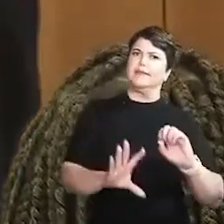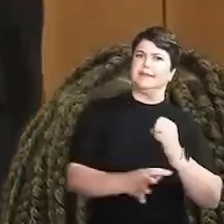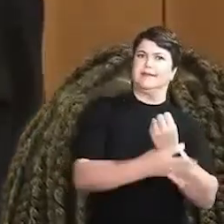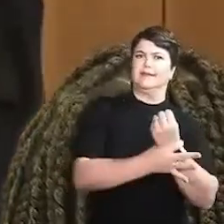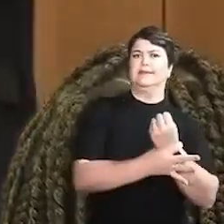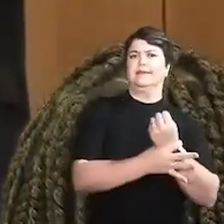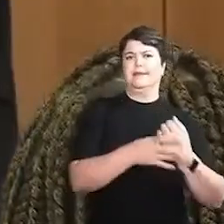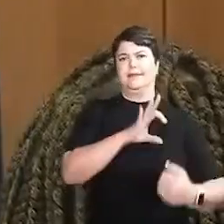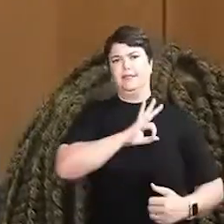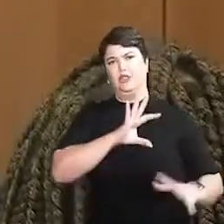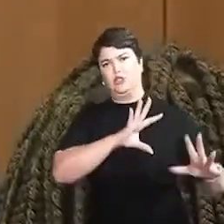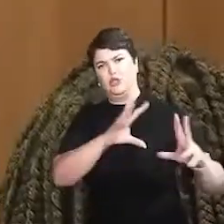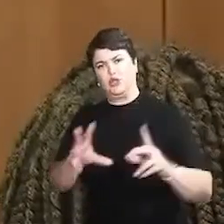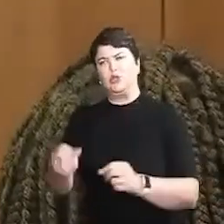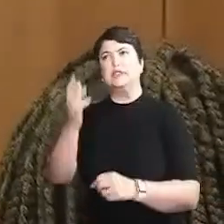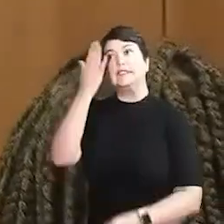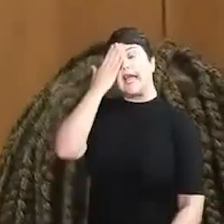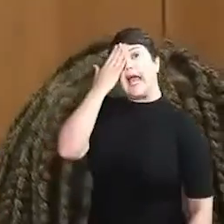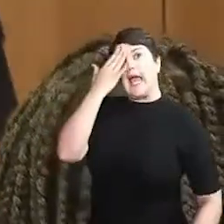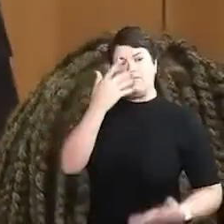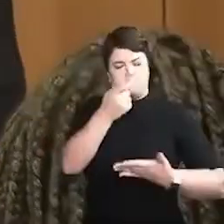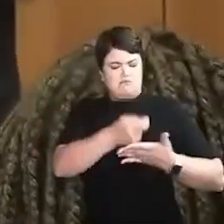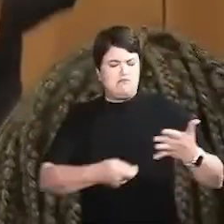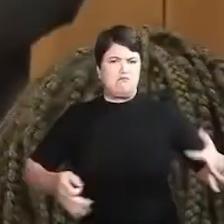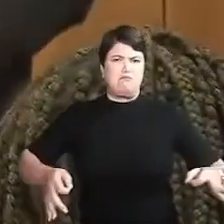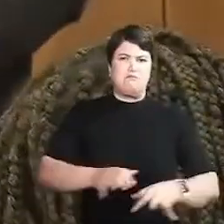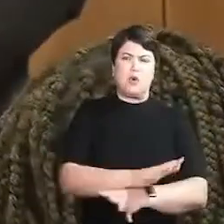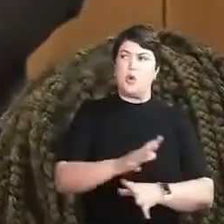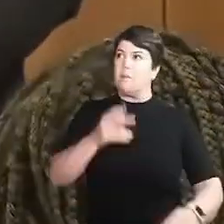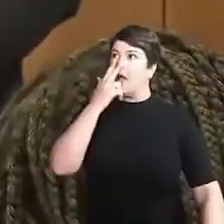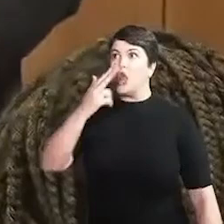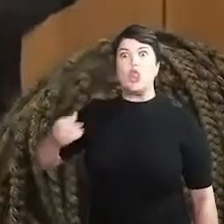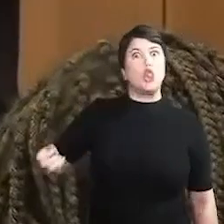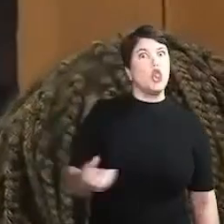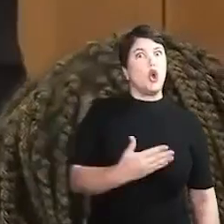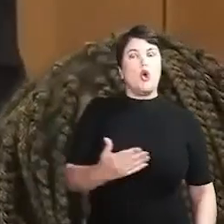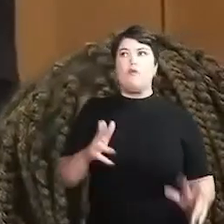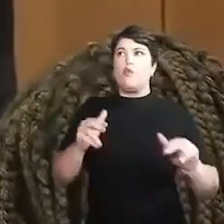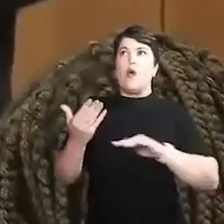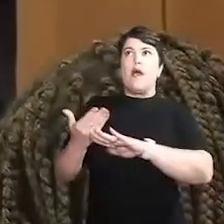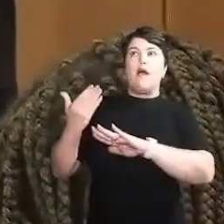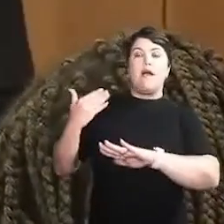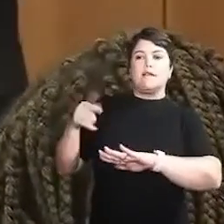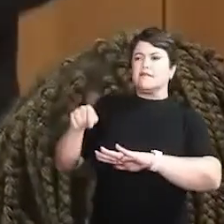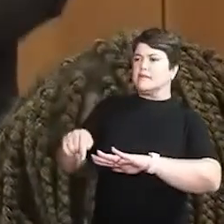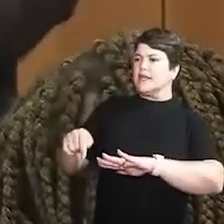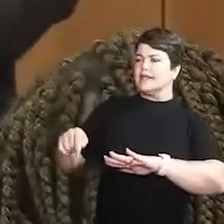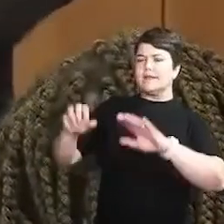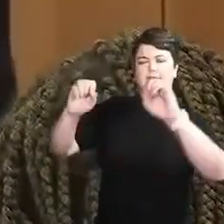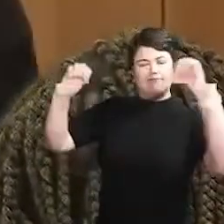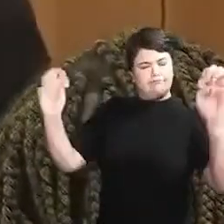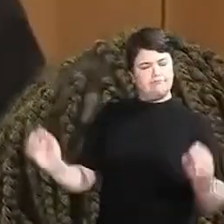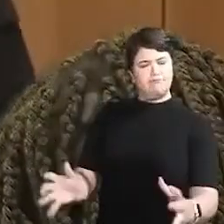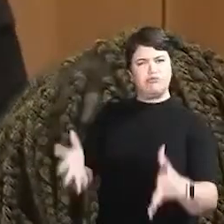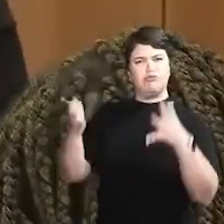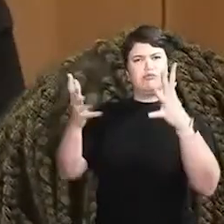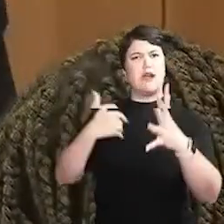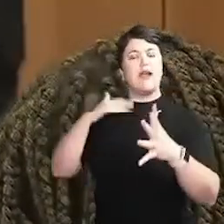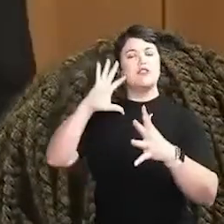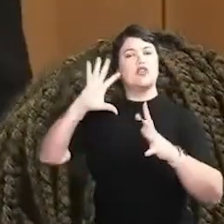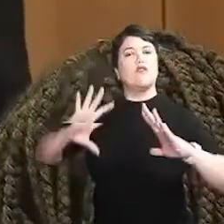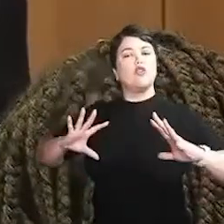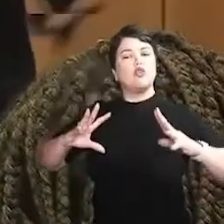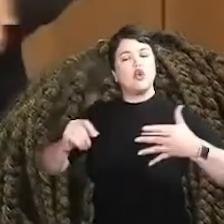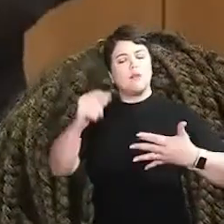receita uma ideia aparentemente inédita que por si só magicamente iria resolver